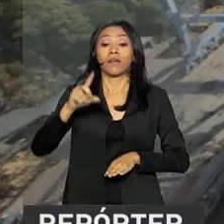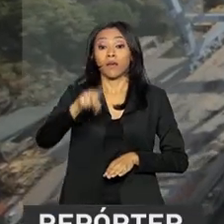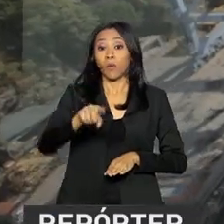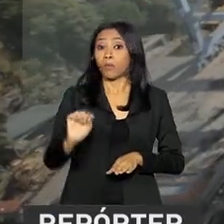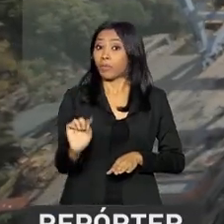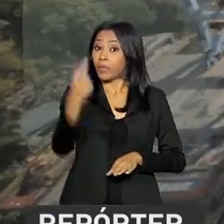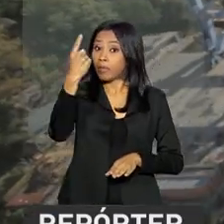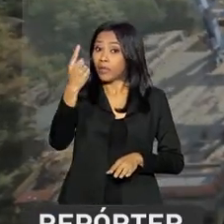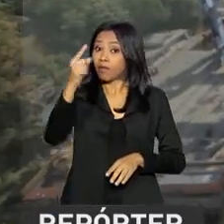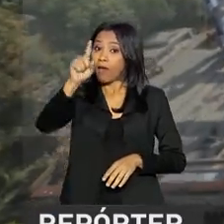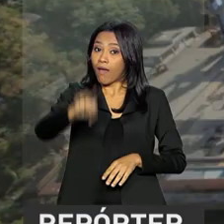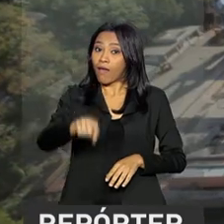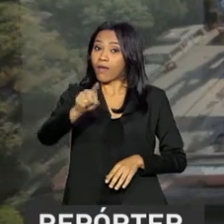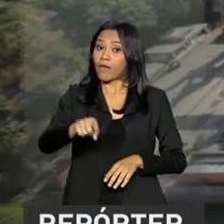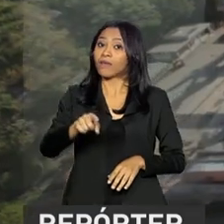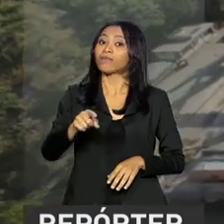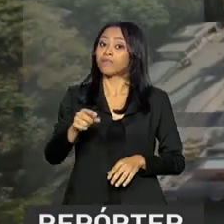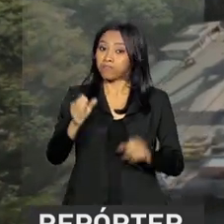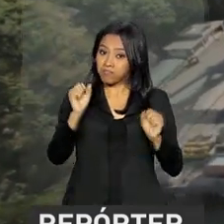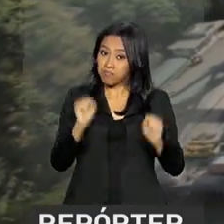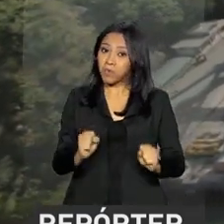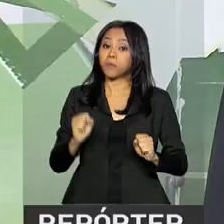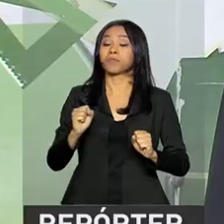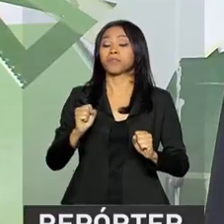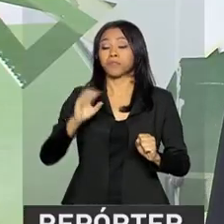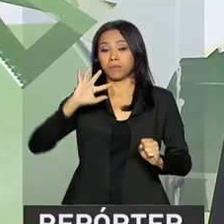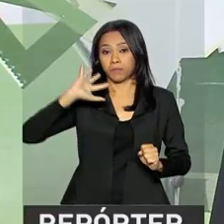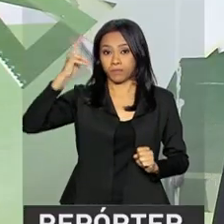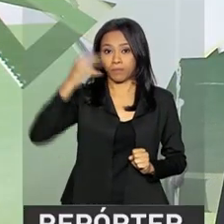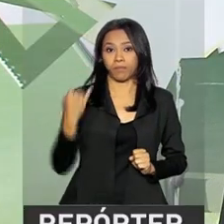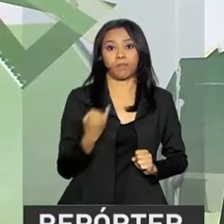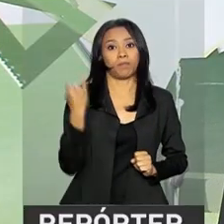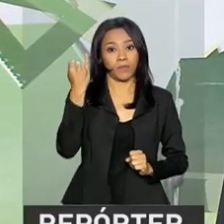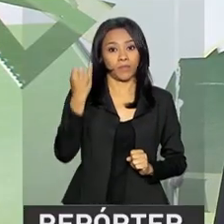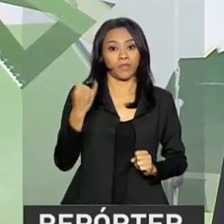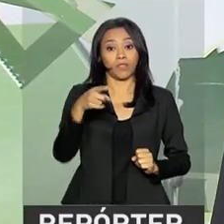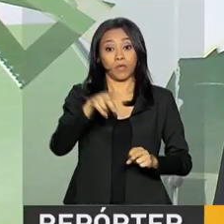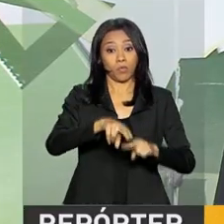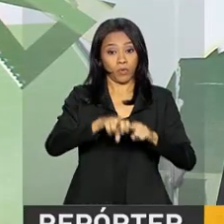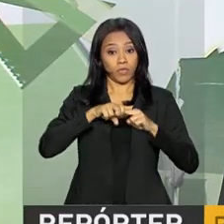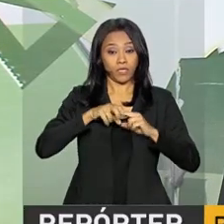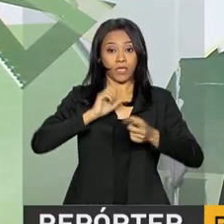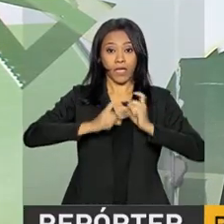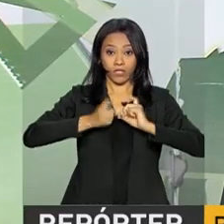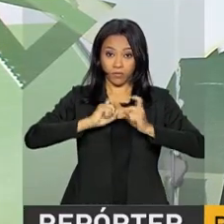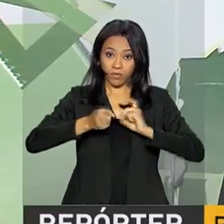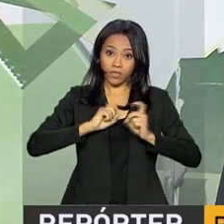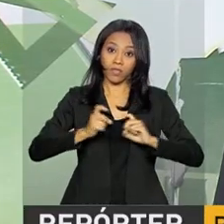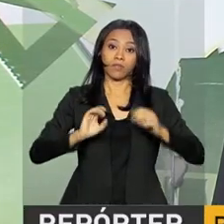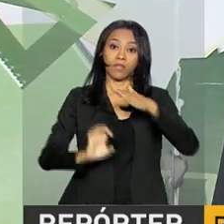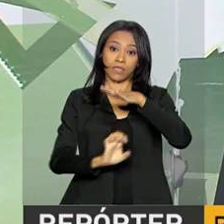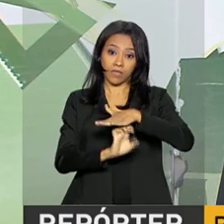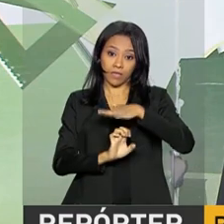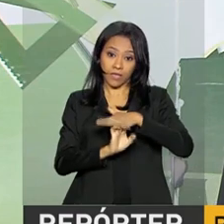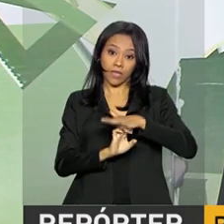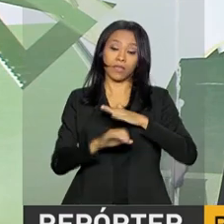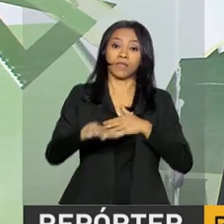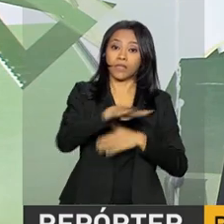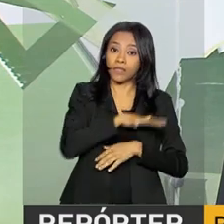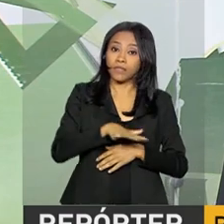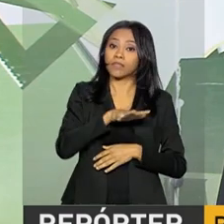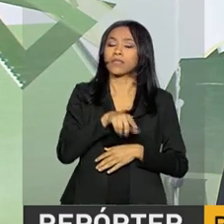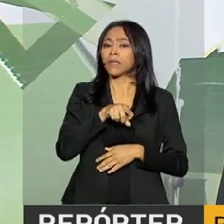primeiro passo pode ser decisivo é por isso que a gestão das empresas iniciantes chamadas de startup